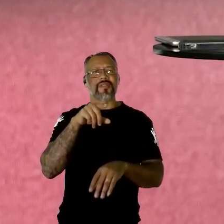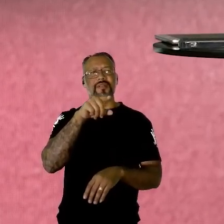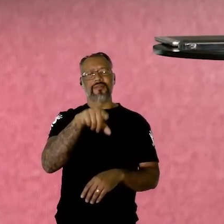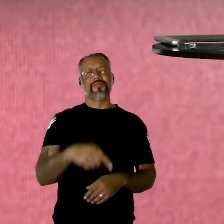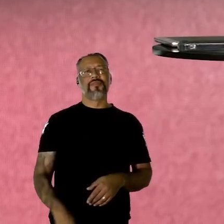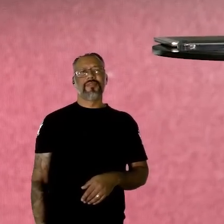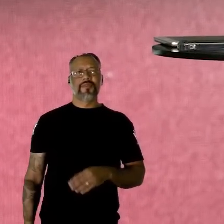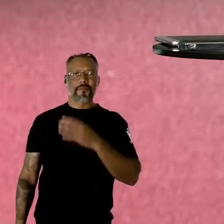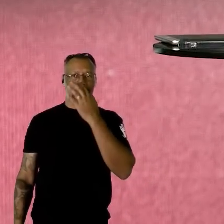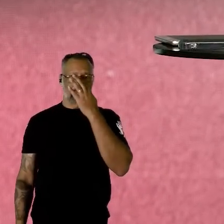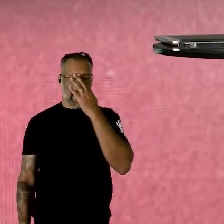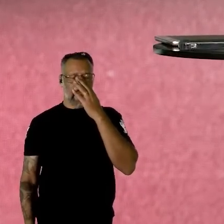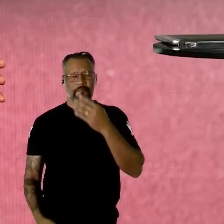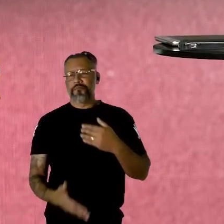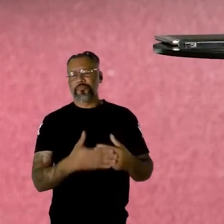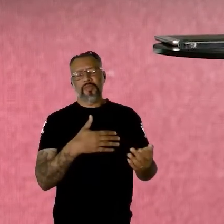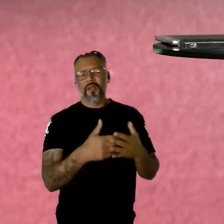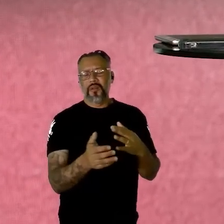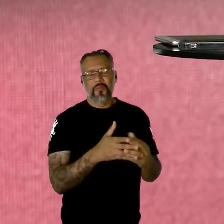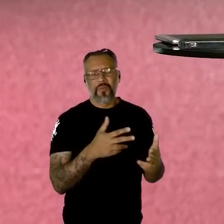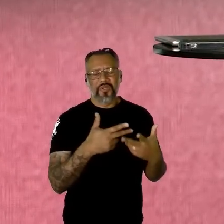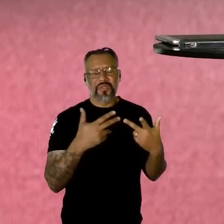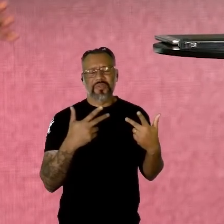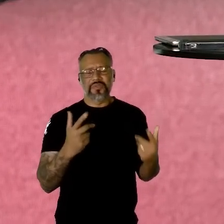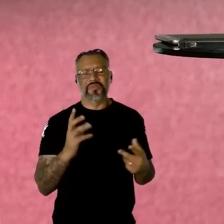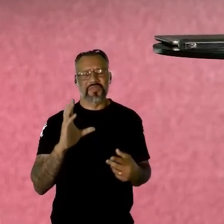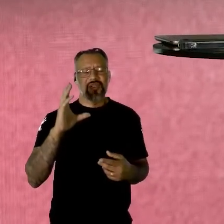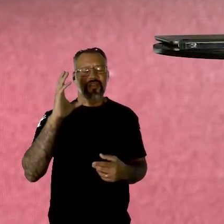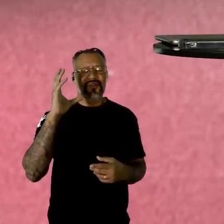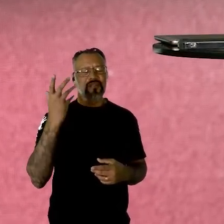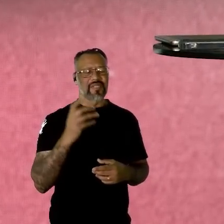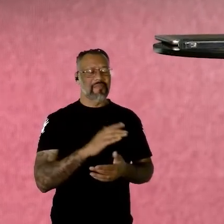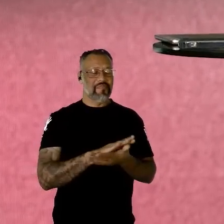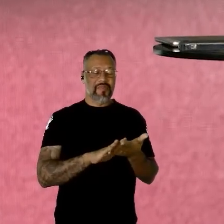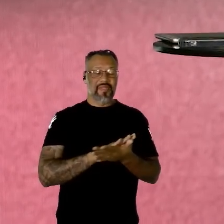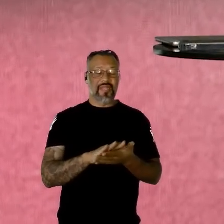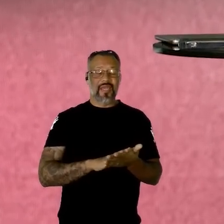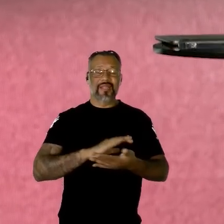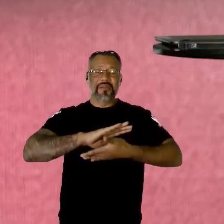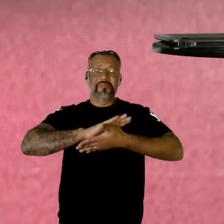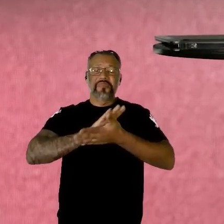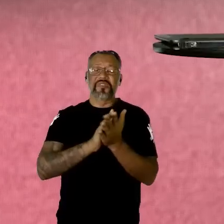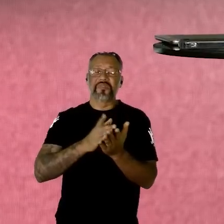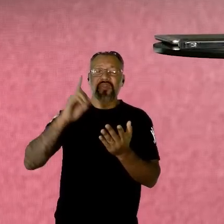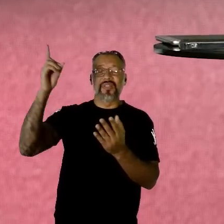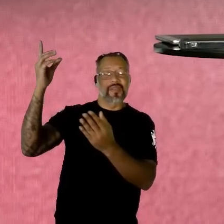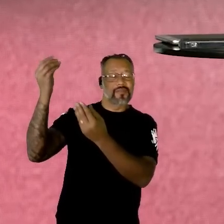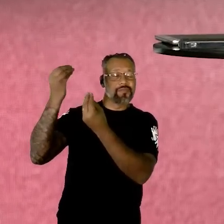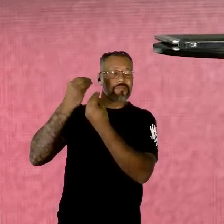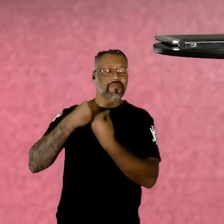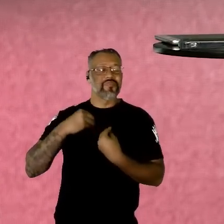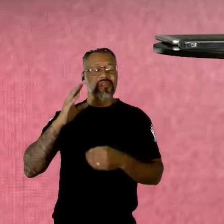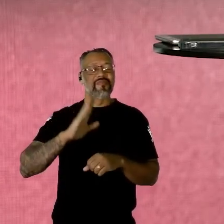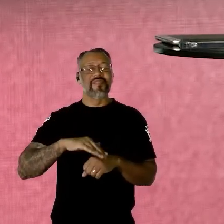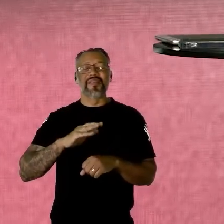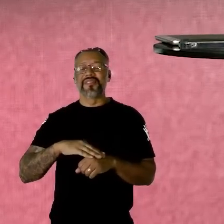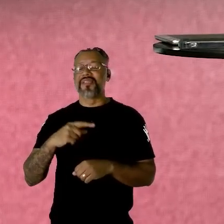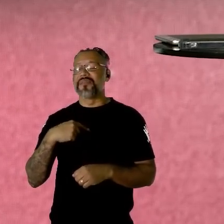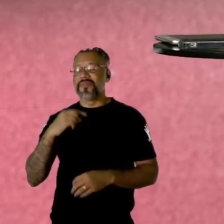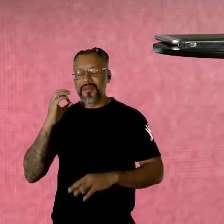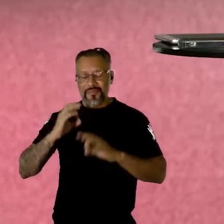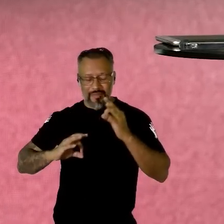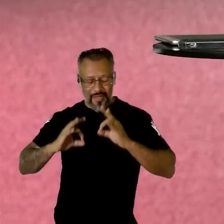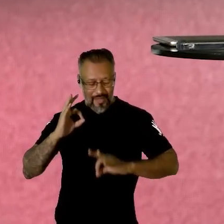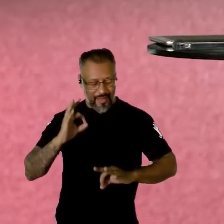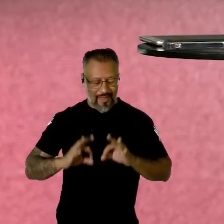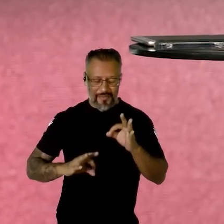ofensa tem uma cara feia nada vai destruir o que ele começou nada vai destruir o que ele fez em mim nada vai destruir a cobra de Deus